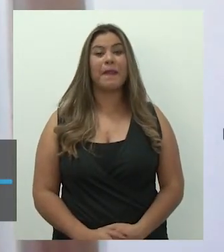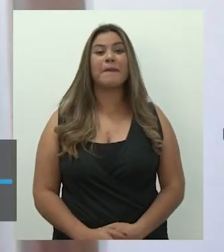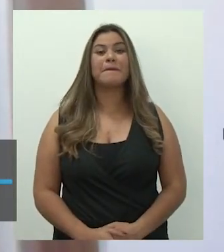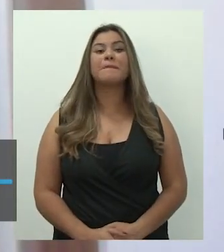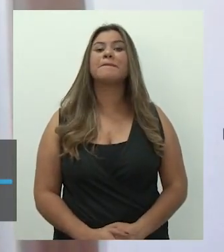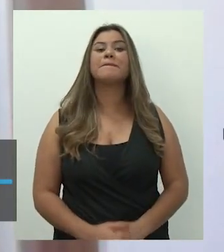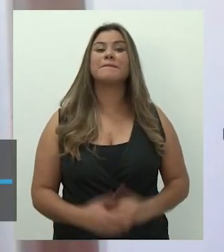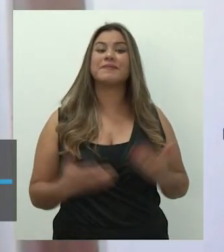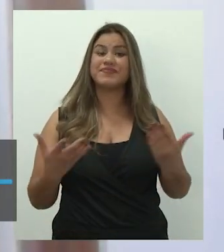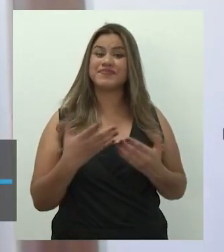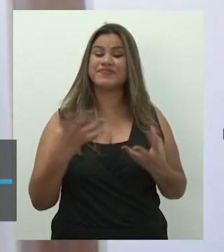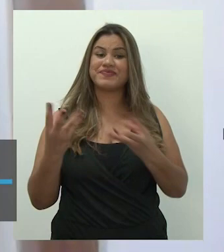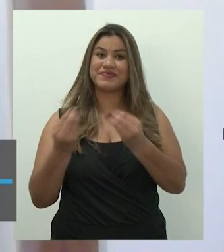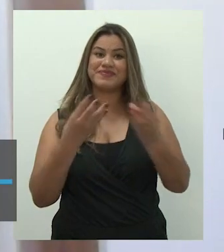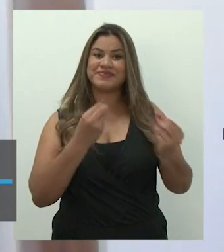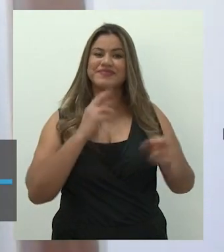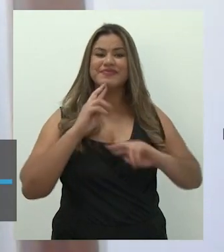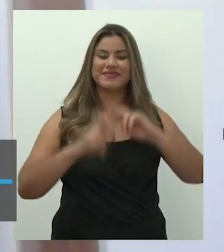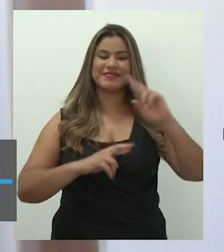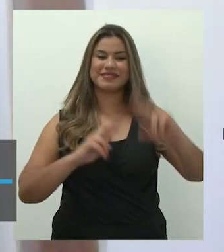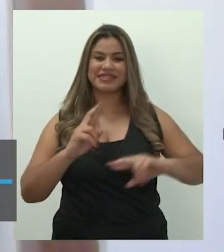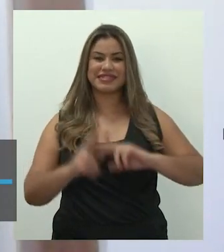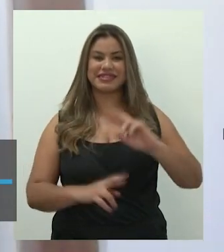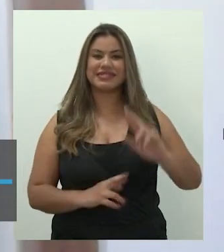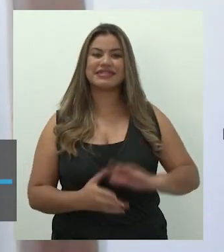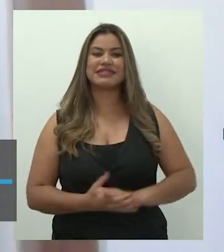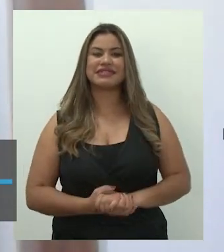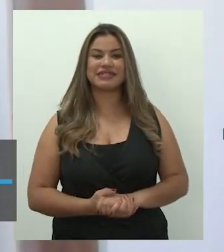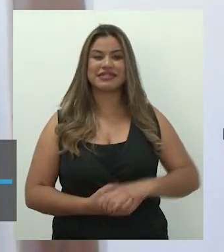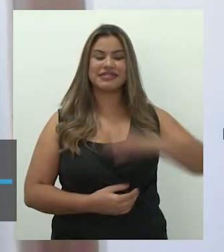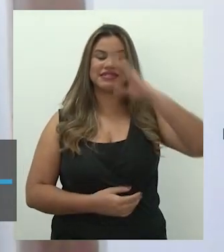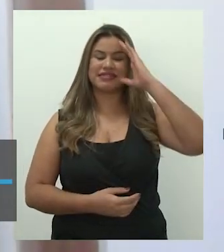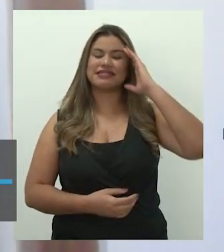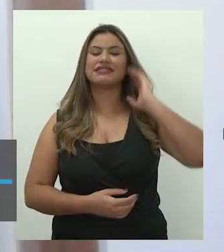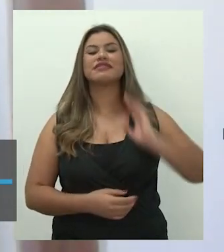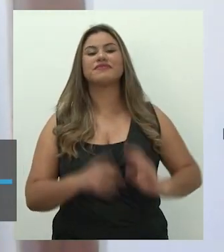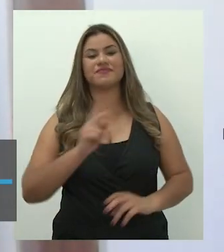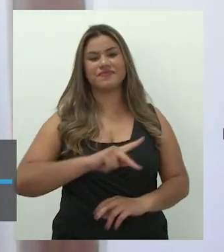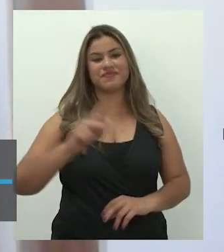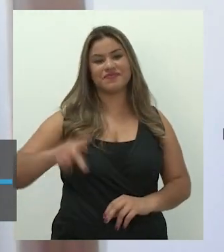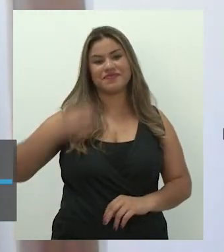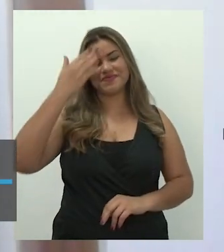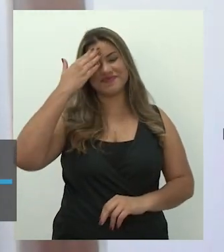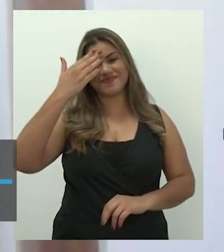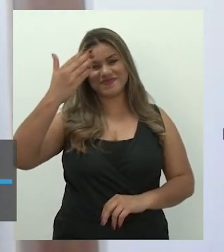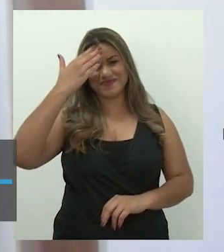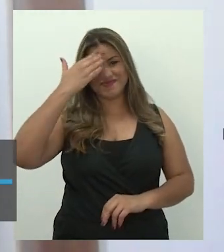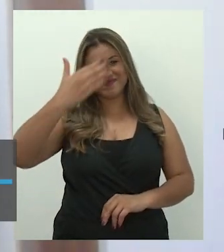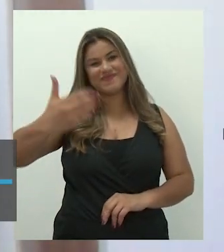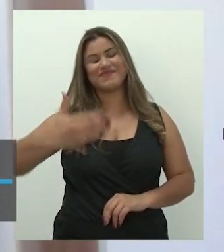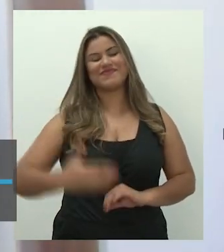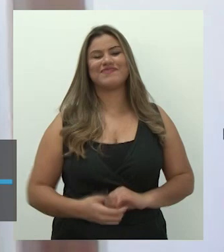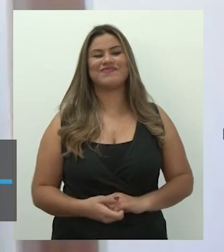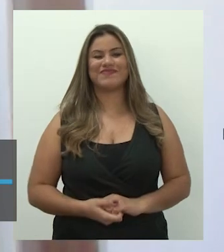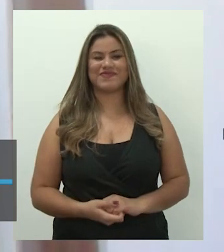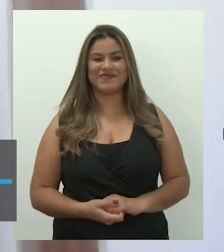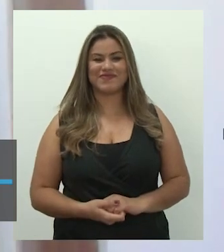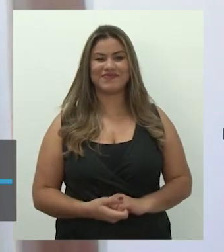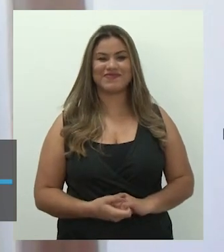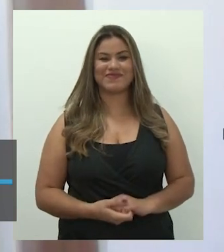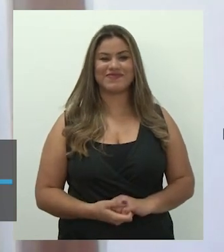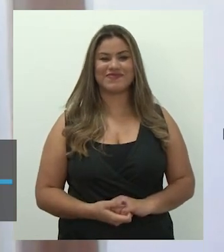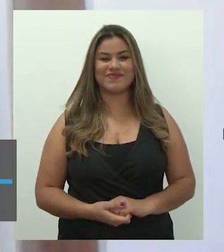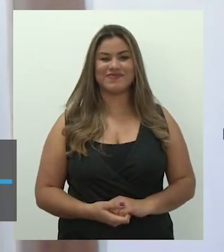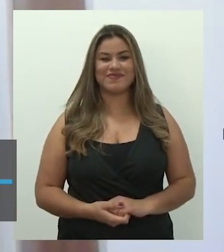Agora tem muita coisa aqui, viu, Renan? Professores, obrigada sempre. Sempre é bom agradecer a colaboração de